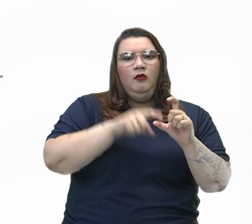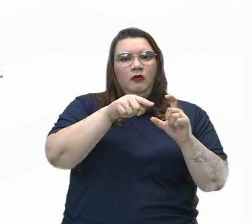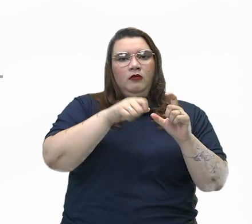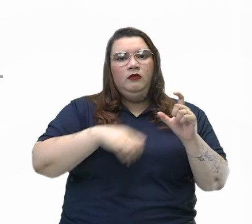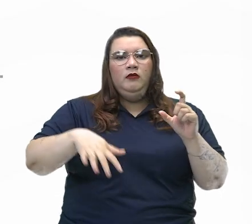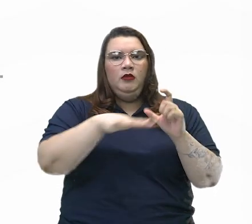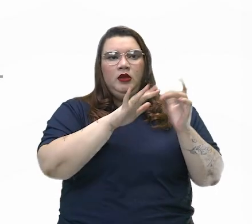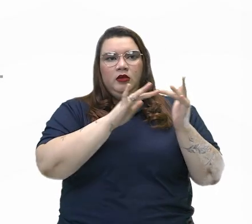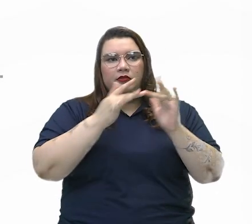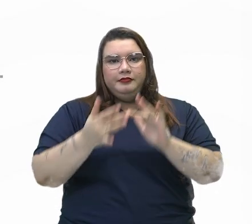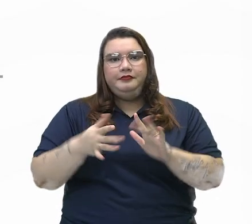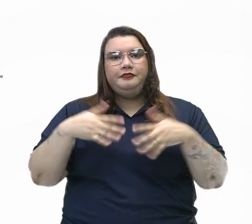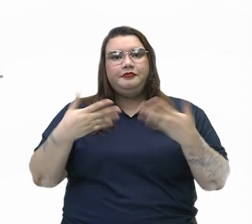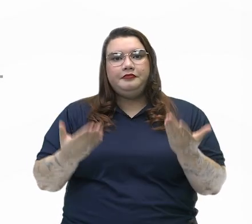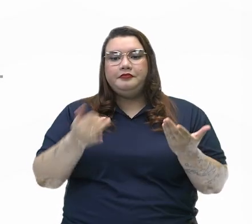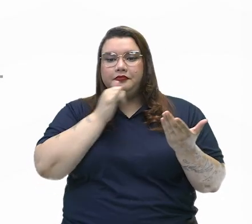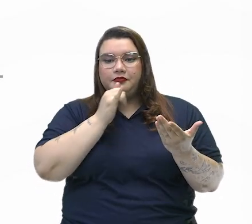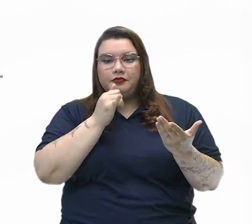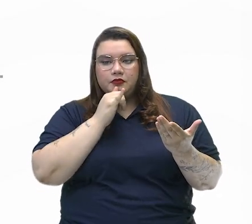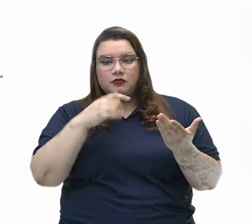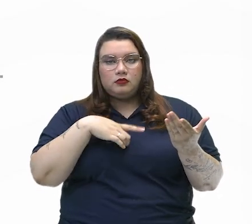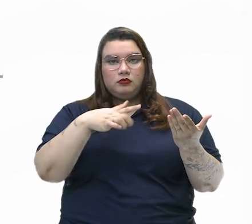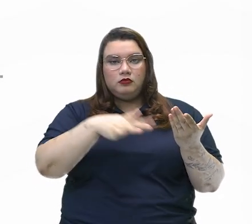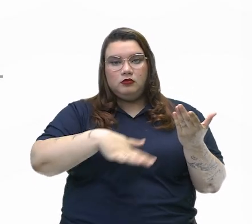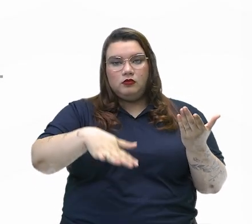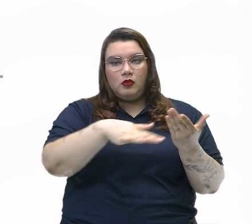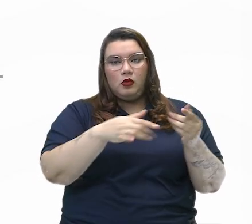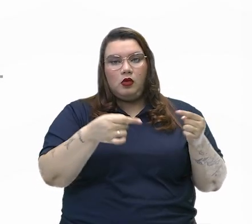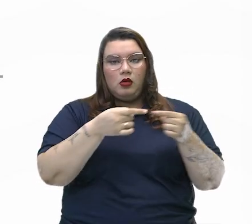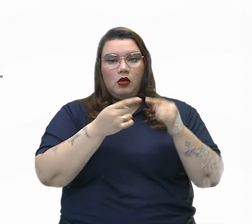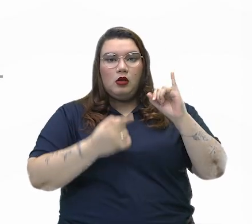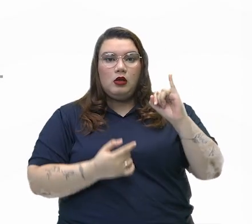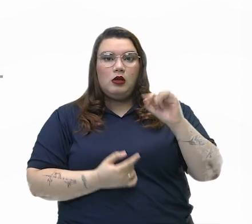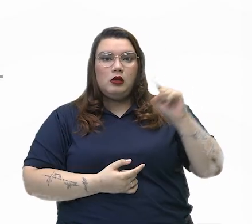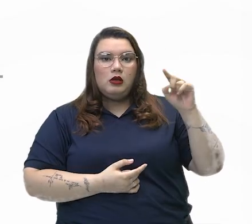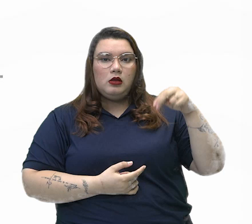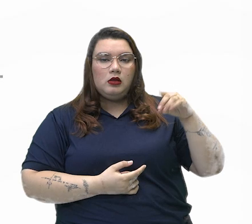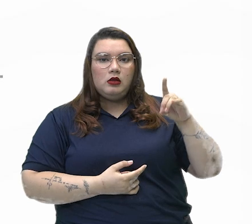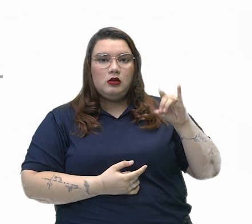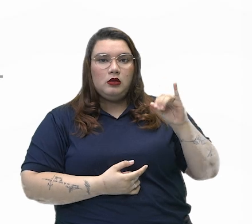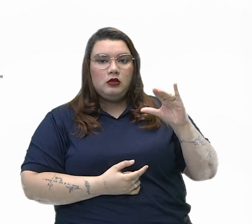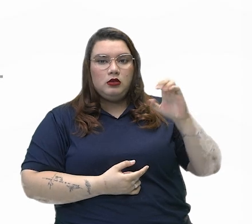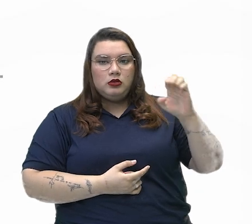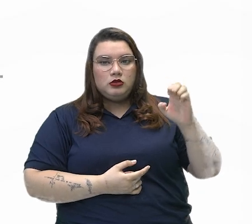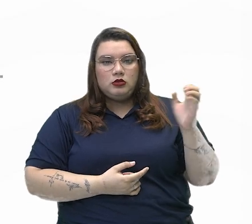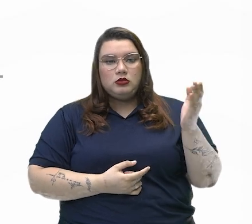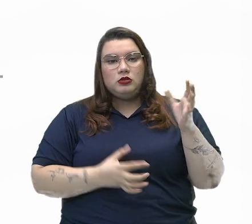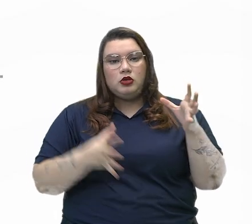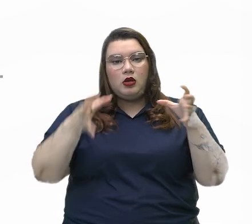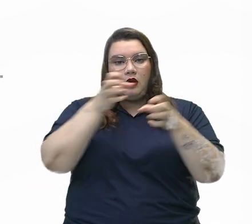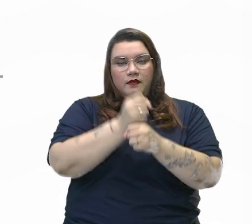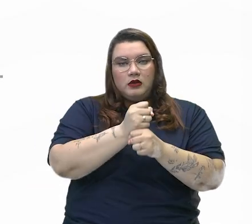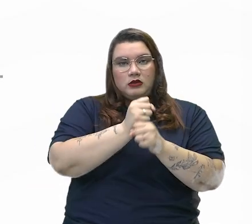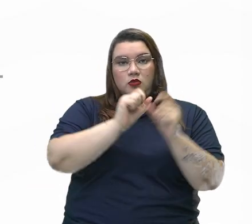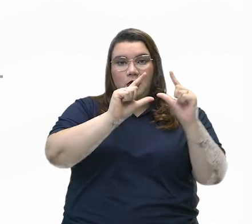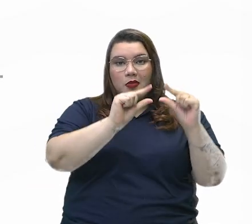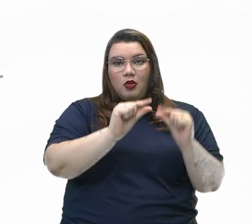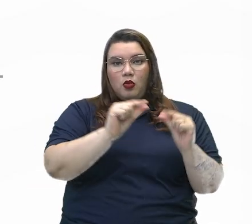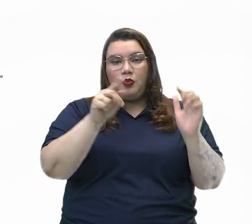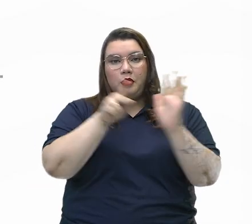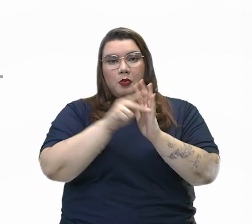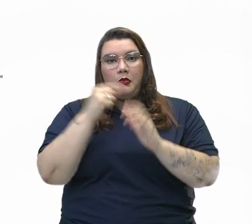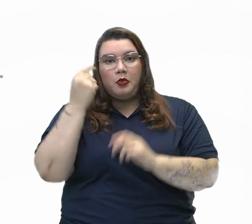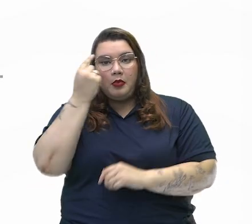ela está inserida. Quando elas estão inseridas em um meio cujo índice de refração é menor que o da